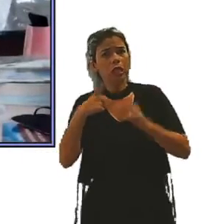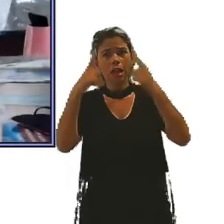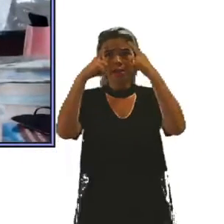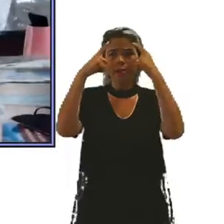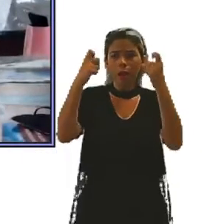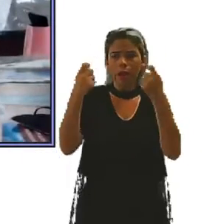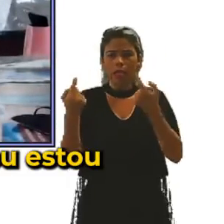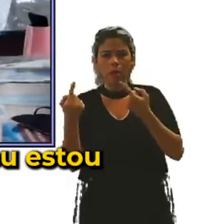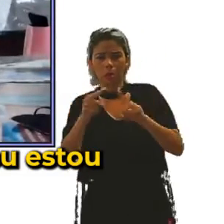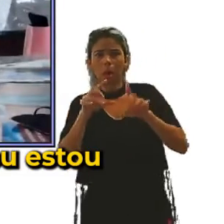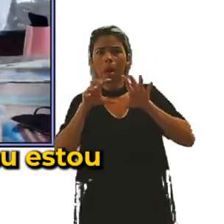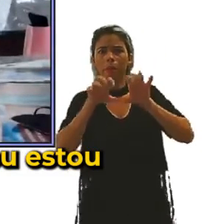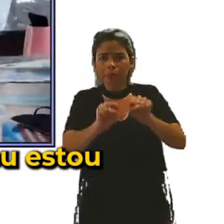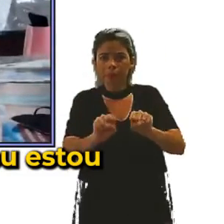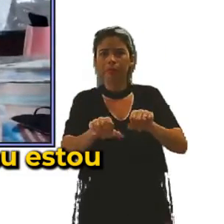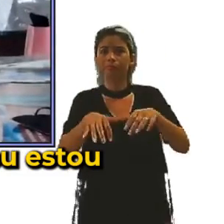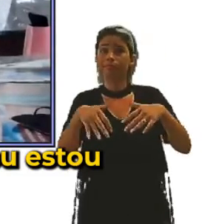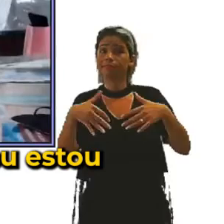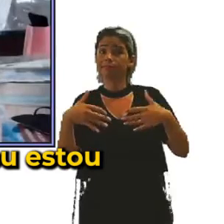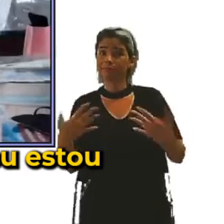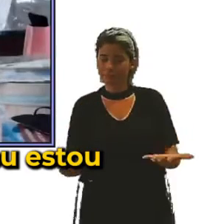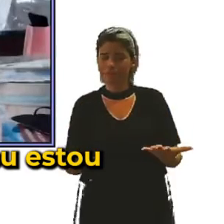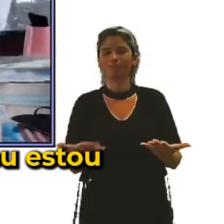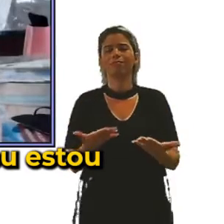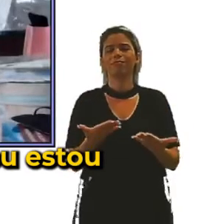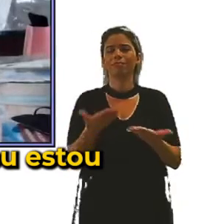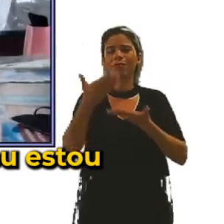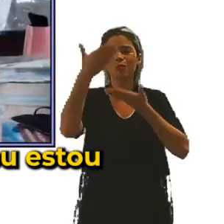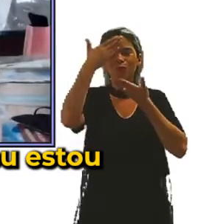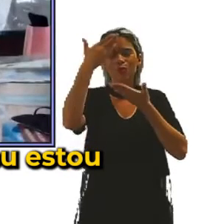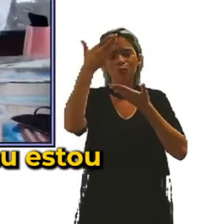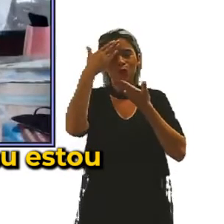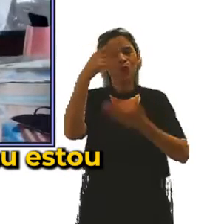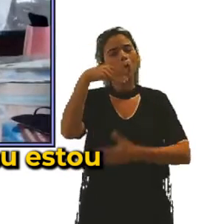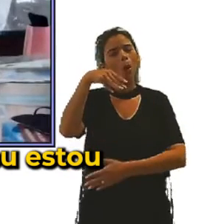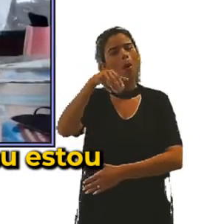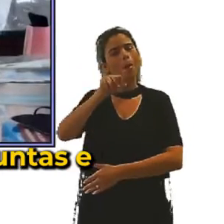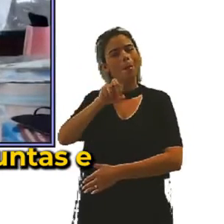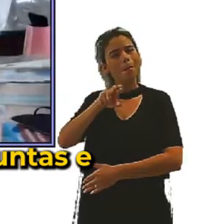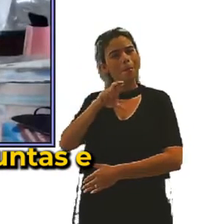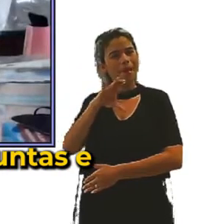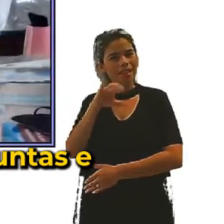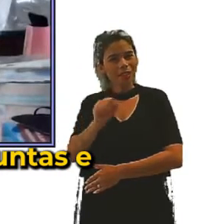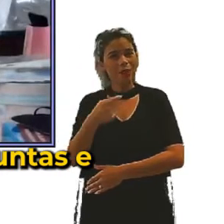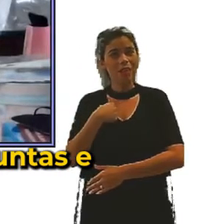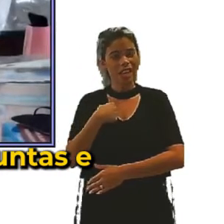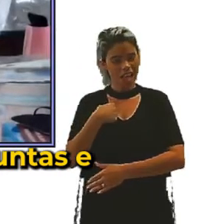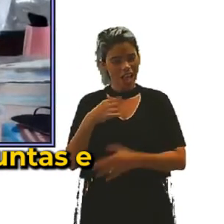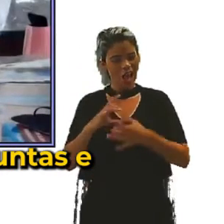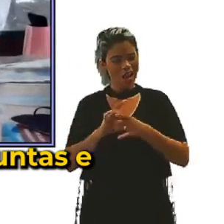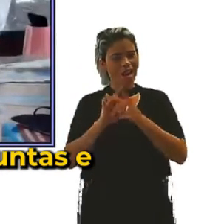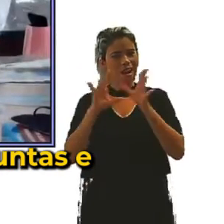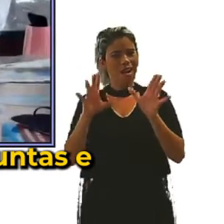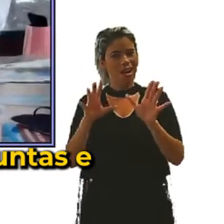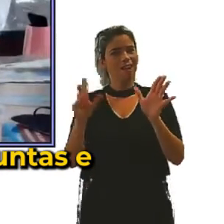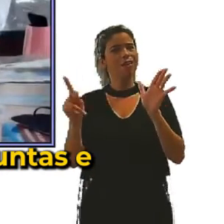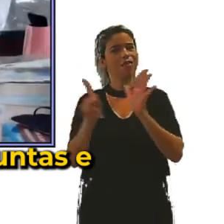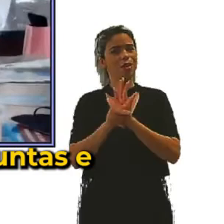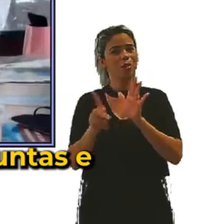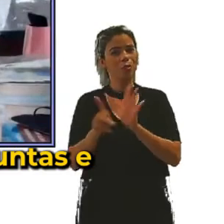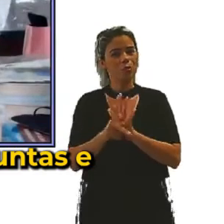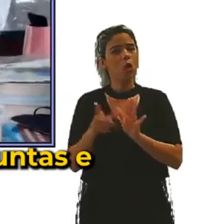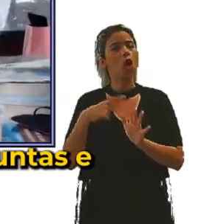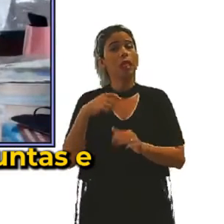ou violentada. Muito obrigada, professor Dr. Márcio. Eu estou aqui, então, à disposição para